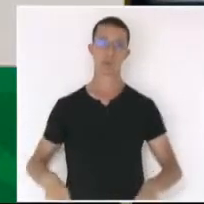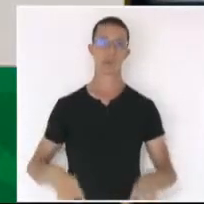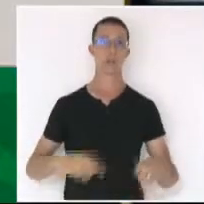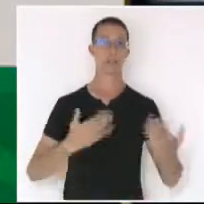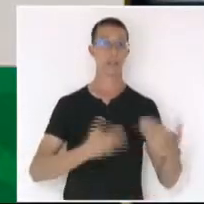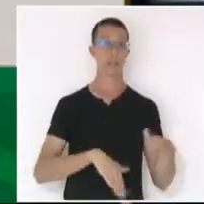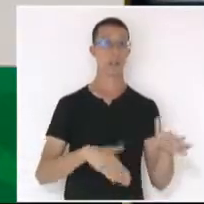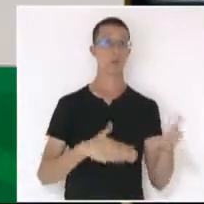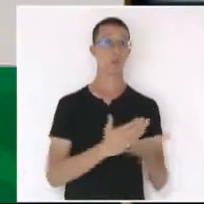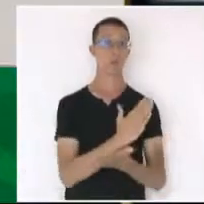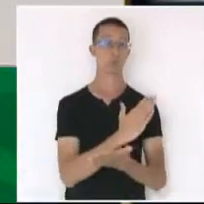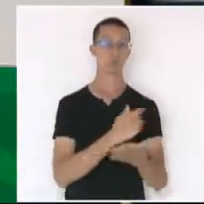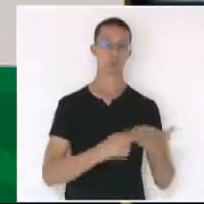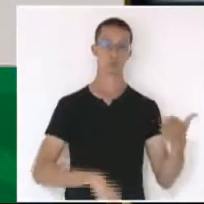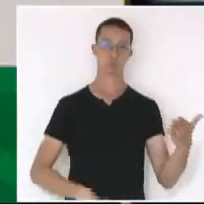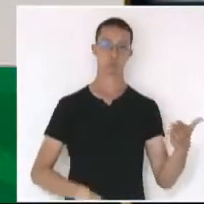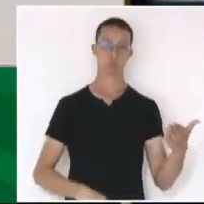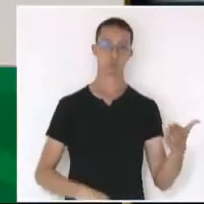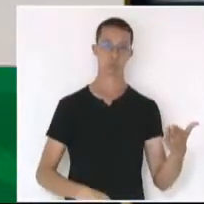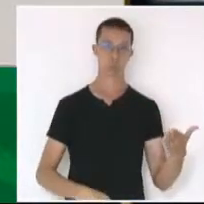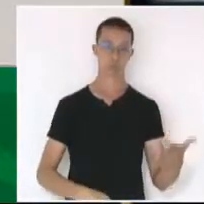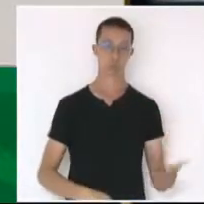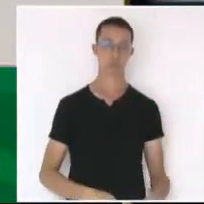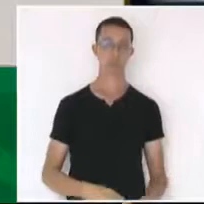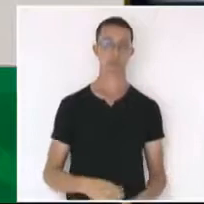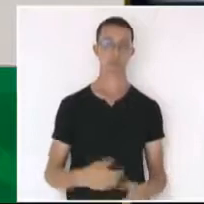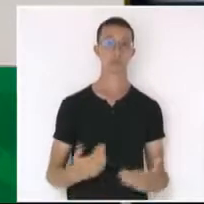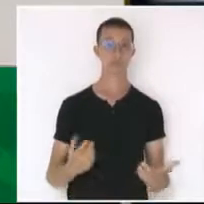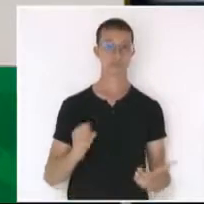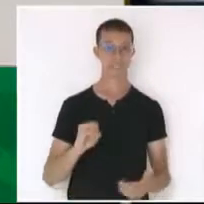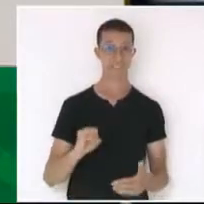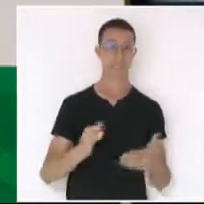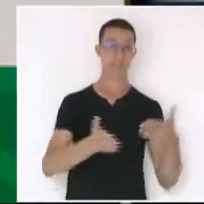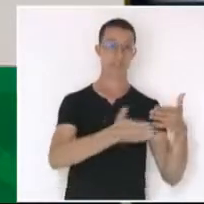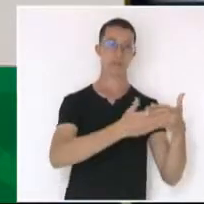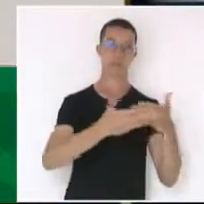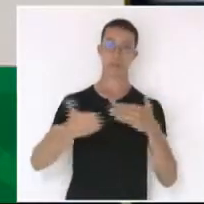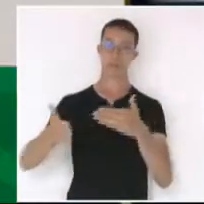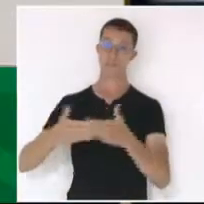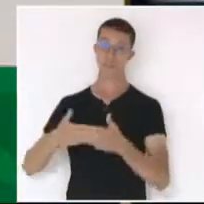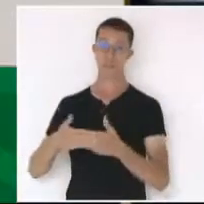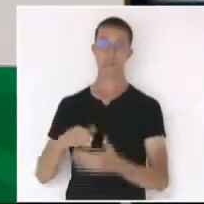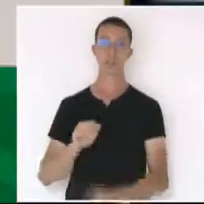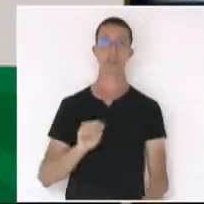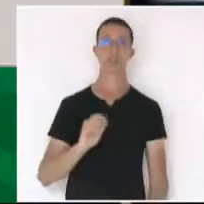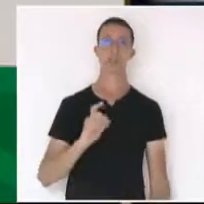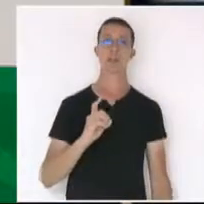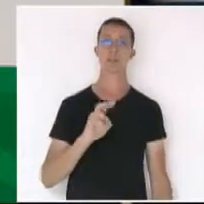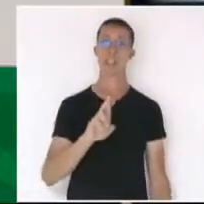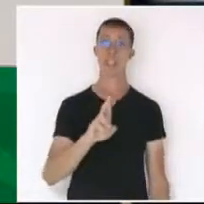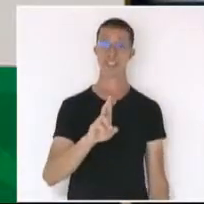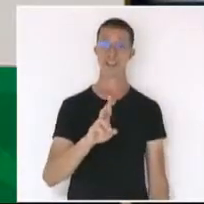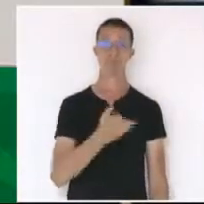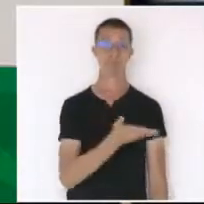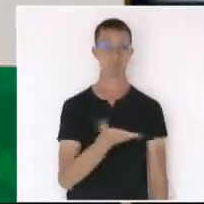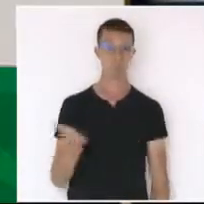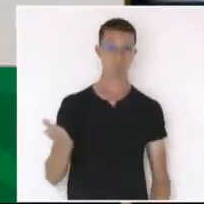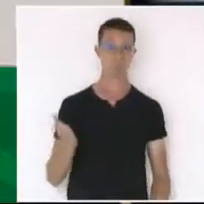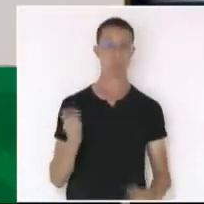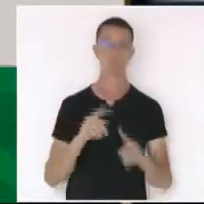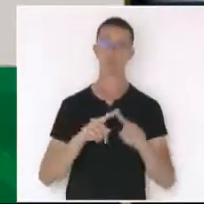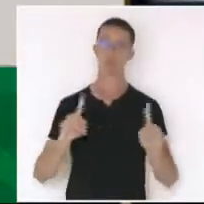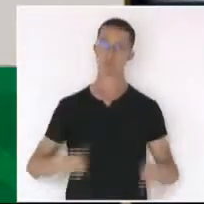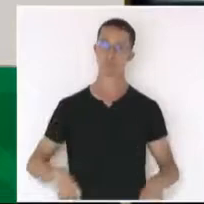efetivos e portanto desativando Assad R não tá para aqueles funcionários significa uma